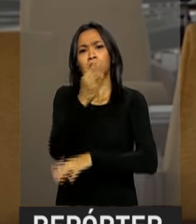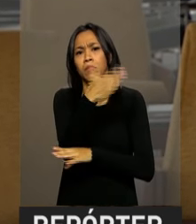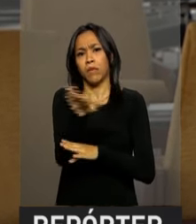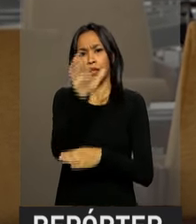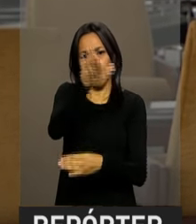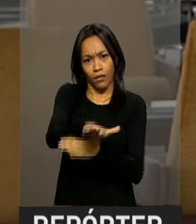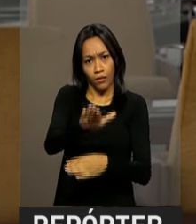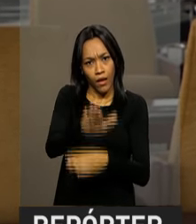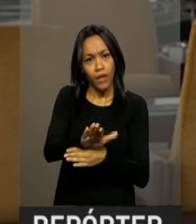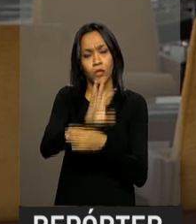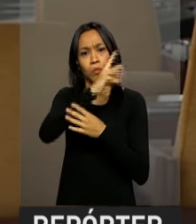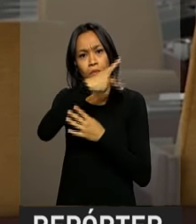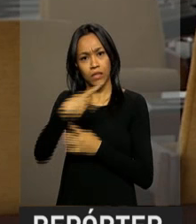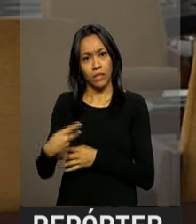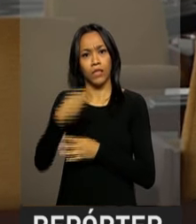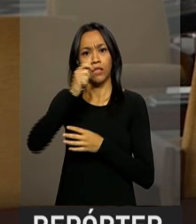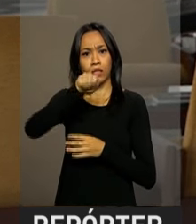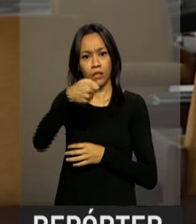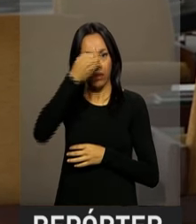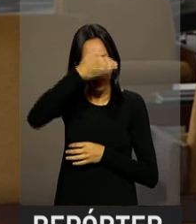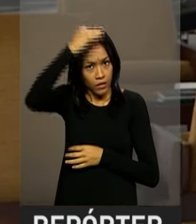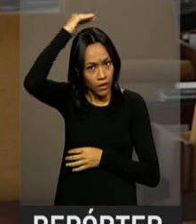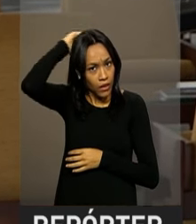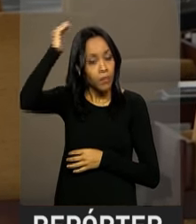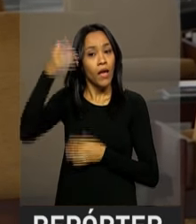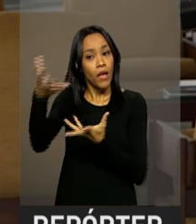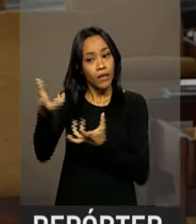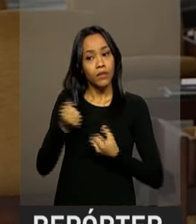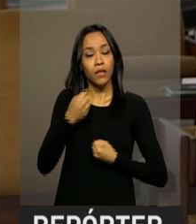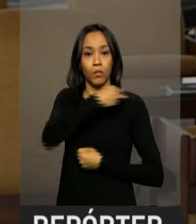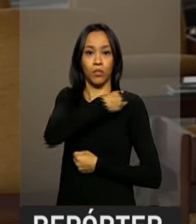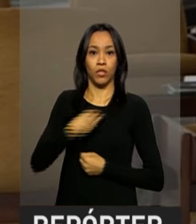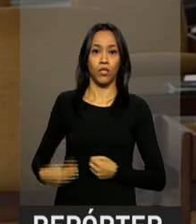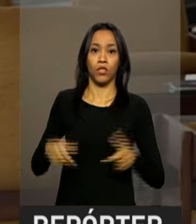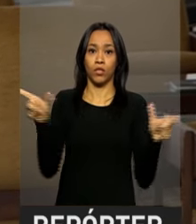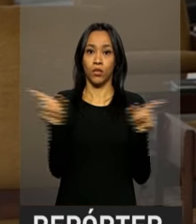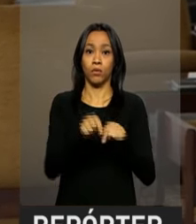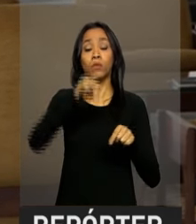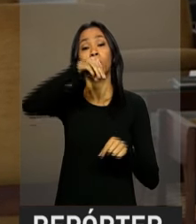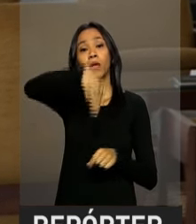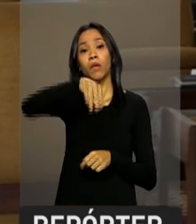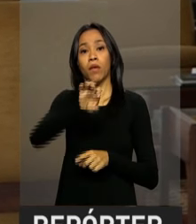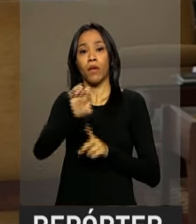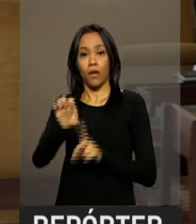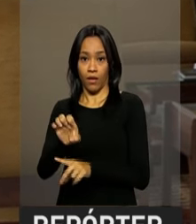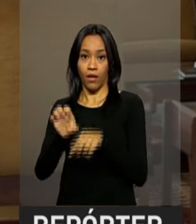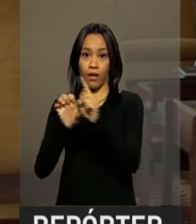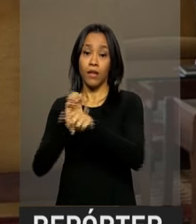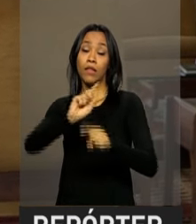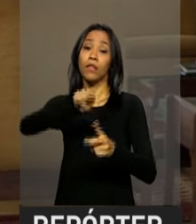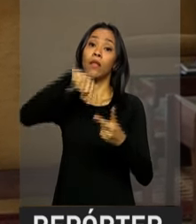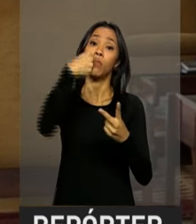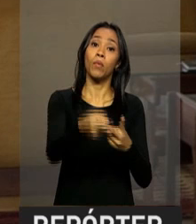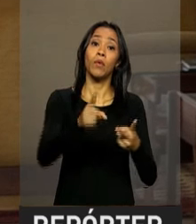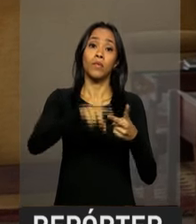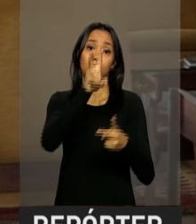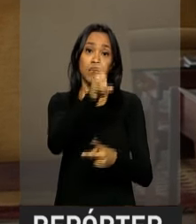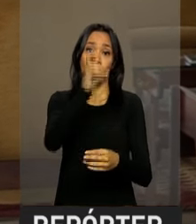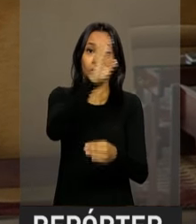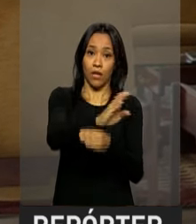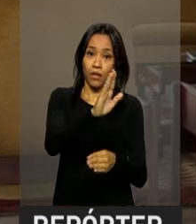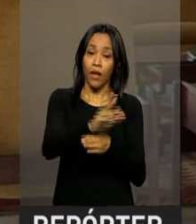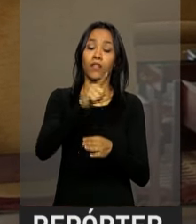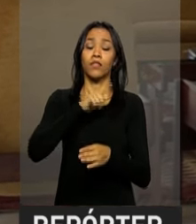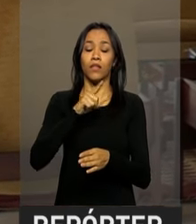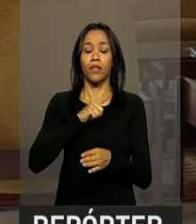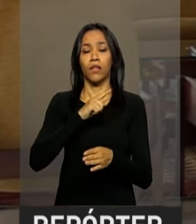presidente interino recebe o ministro de Minas energia Fernando Coelho Filho e depois às 5 da tarde o presidente tem agenda com o